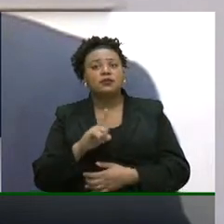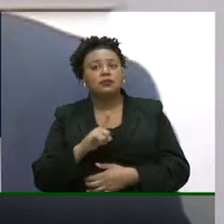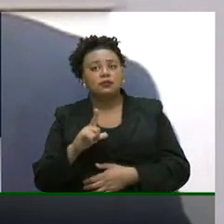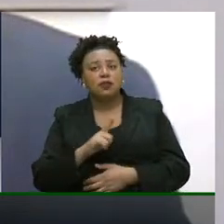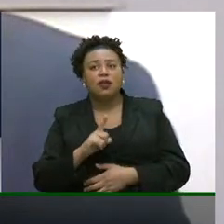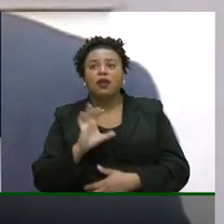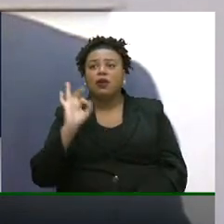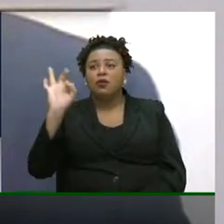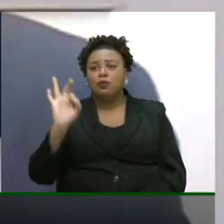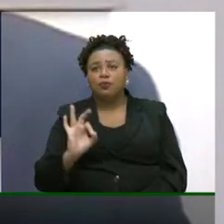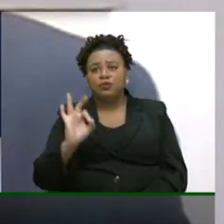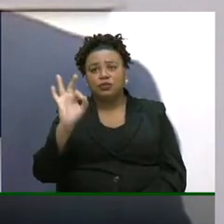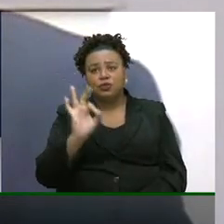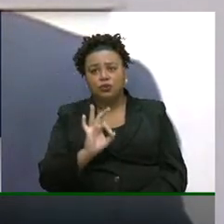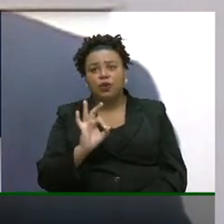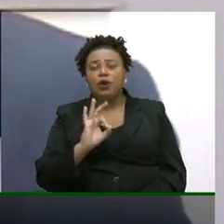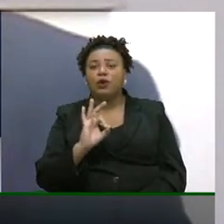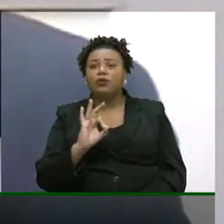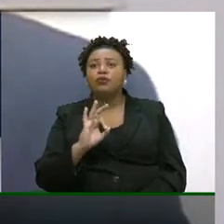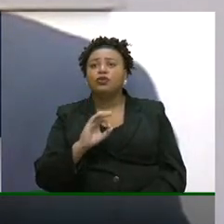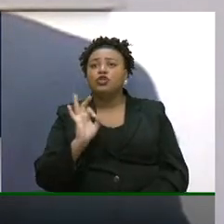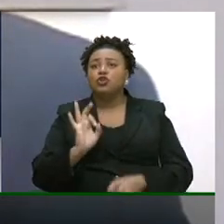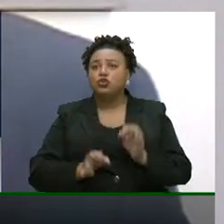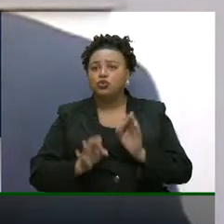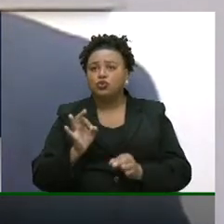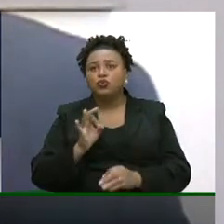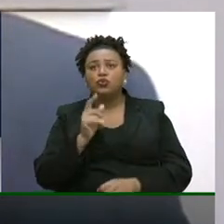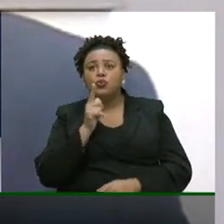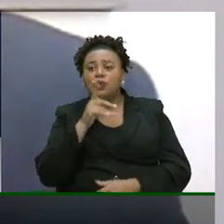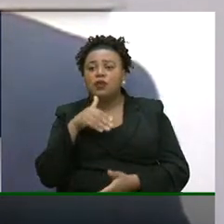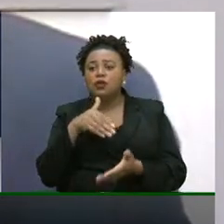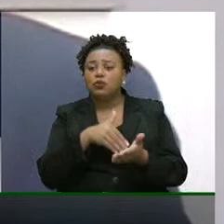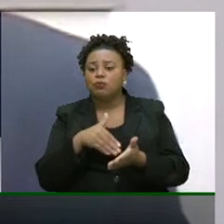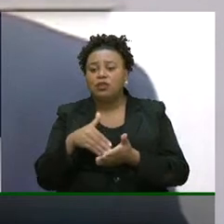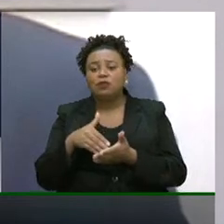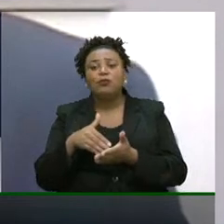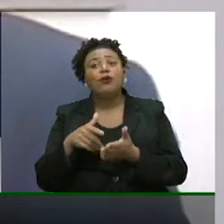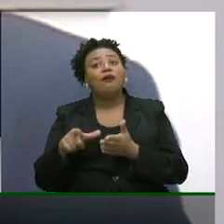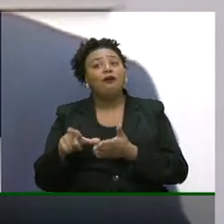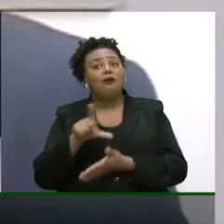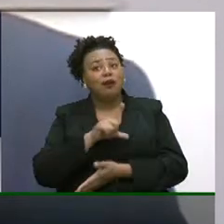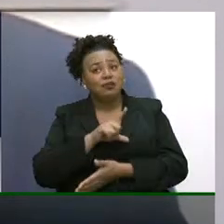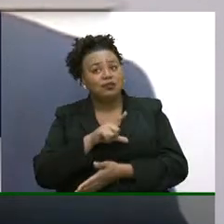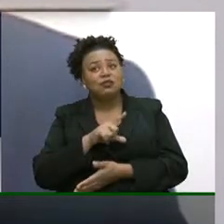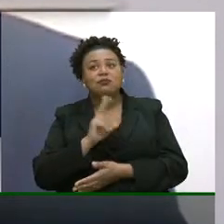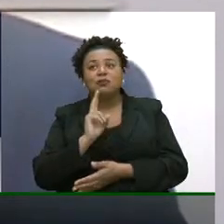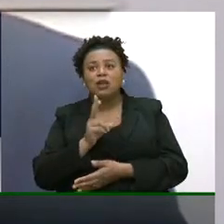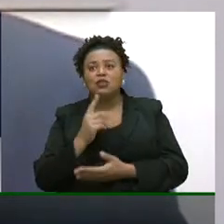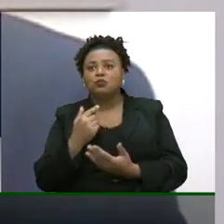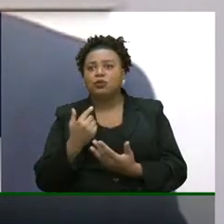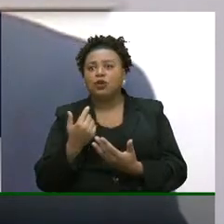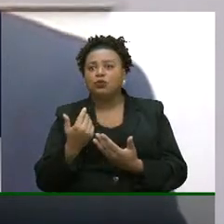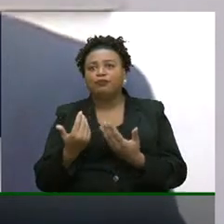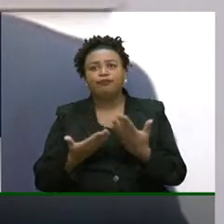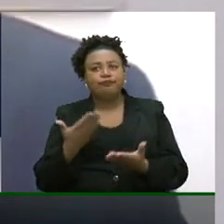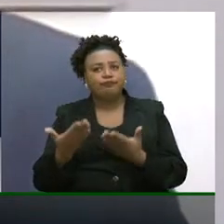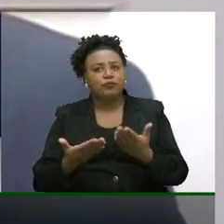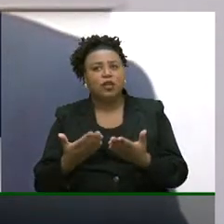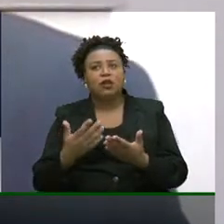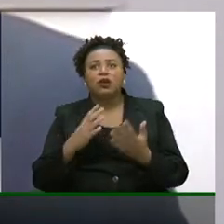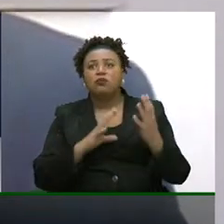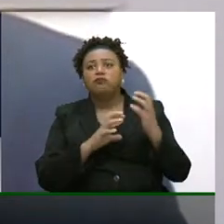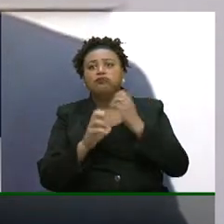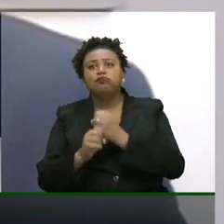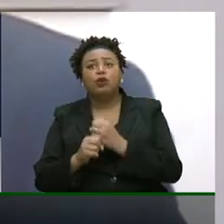um percentual justo e líquido, mínimo, antecipado, mesmo sem prestar serviço, retroativo